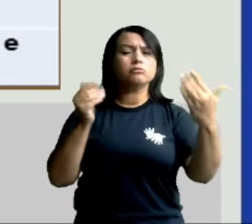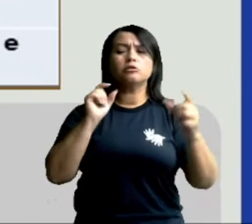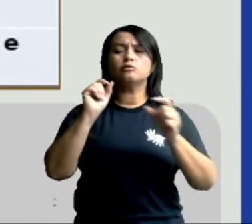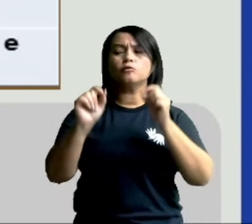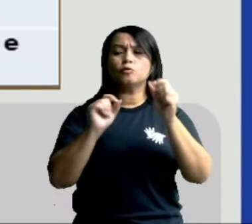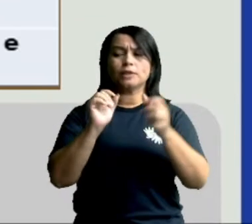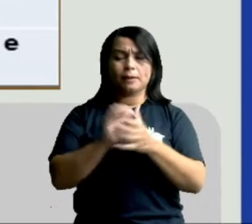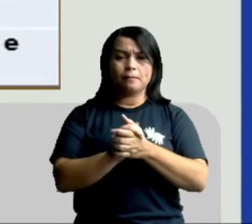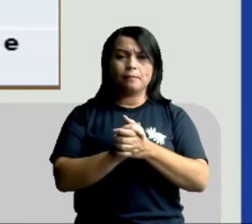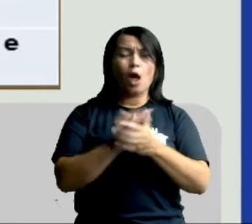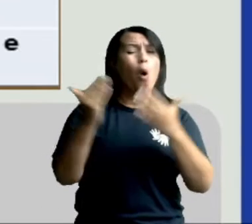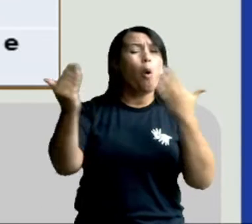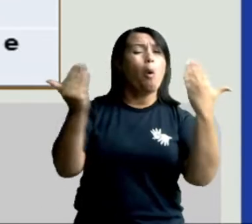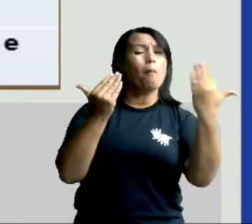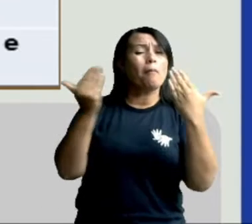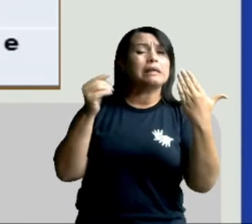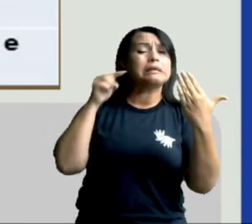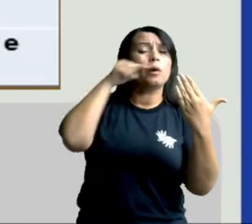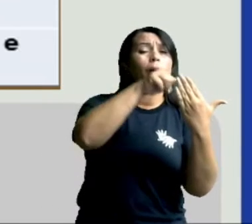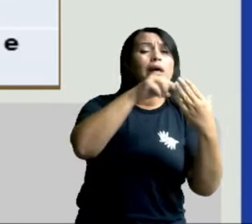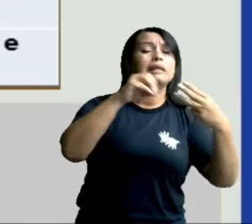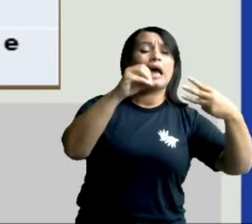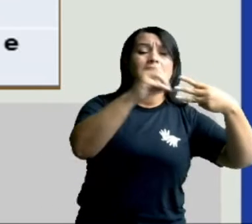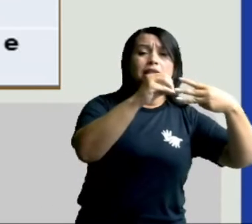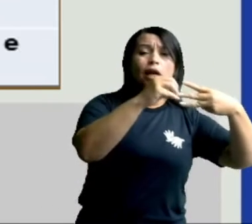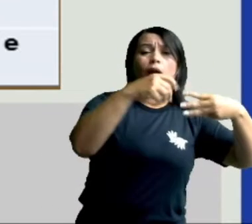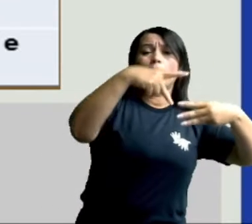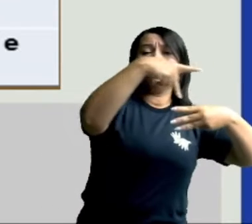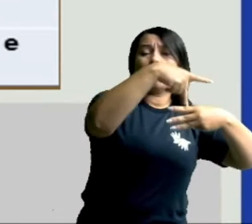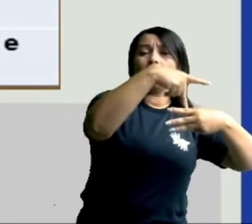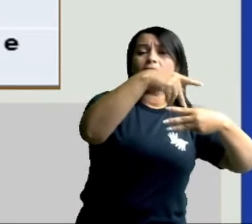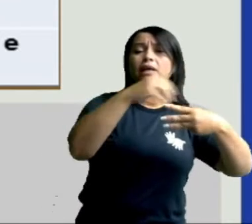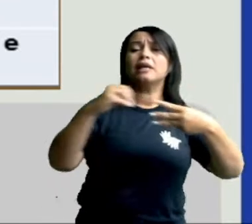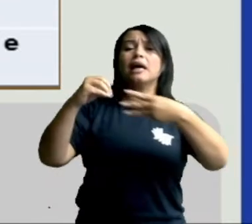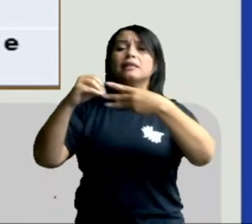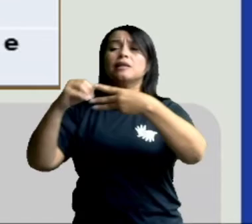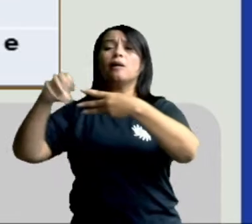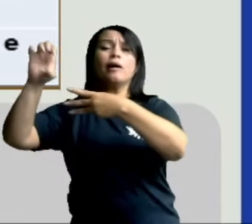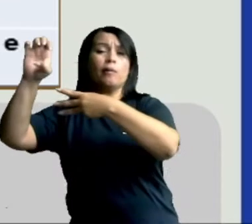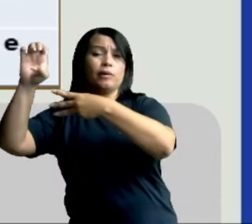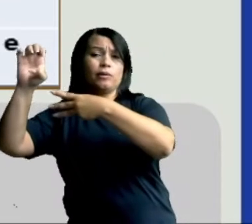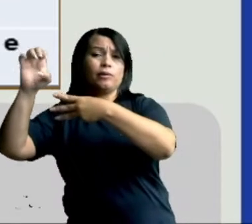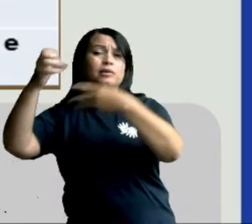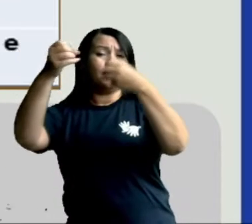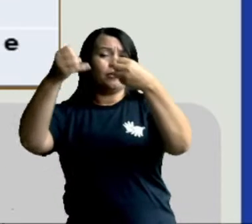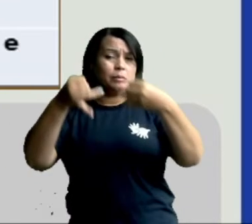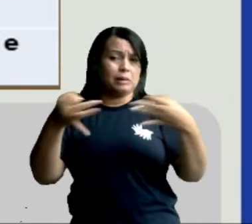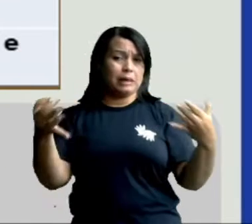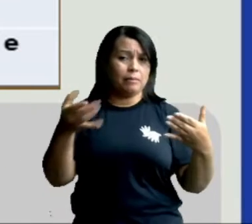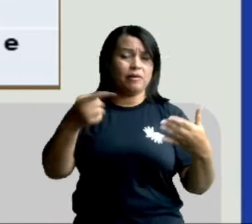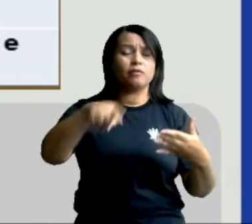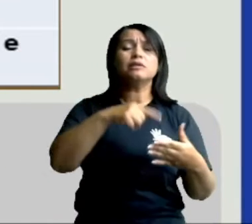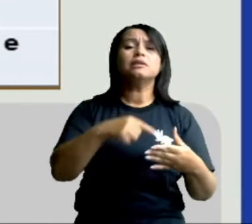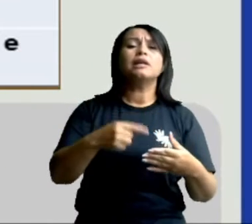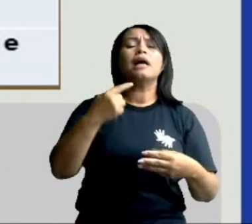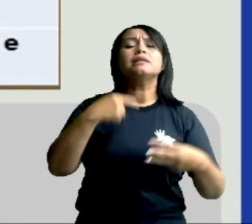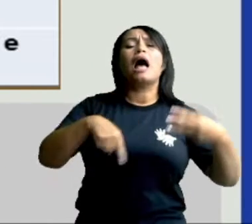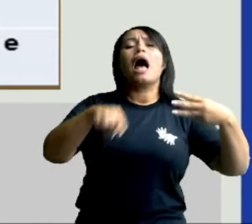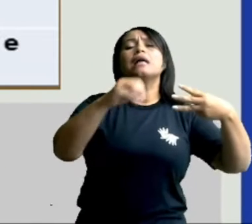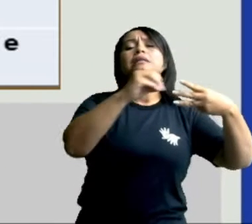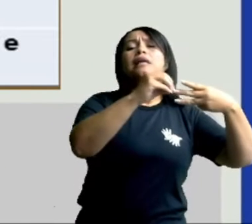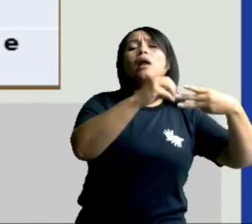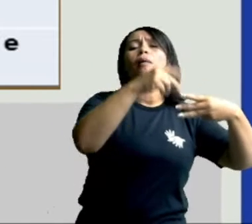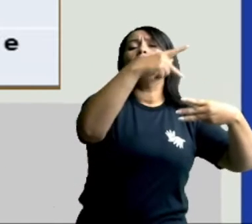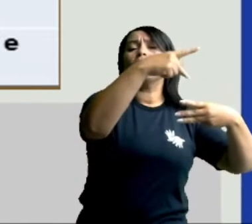fazer a comparação entre a célula procarionte e a eucarionte, que eu acabei de explicar para vocês. A